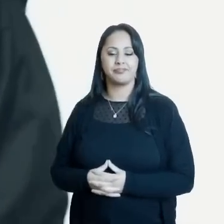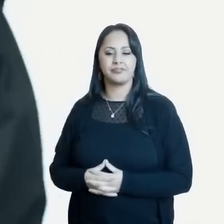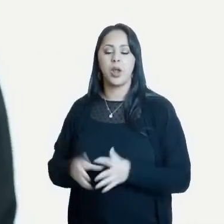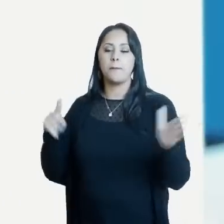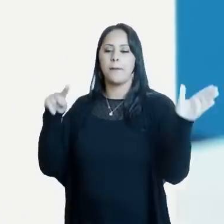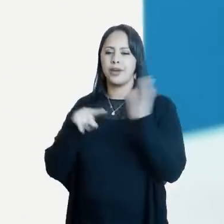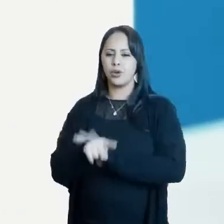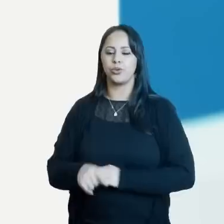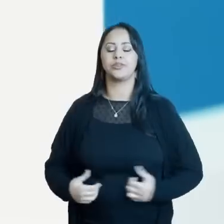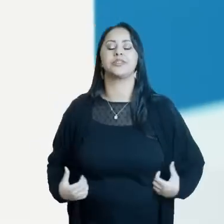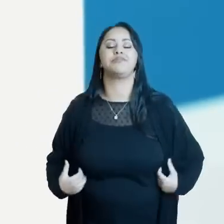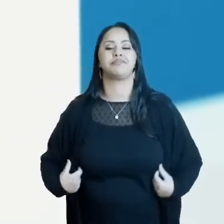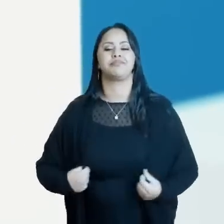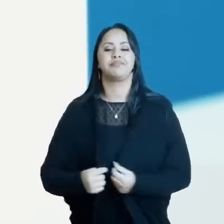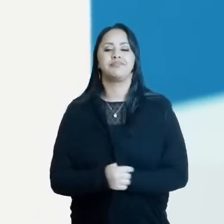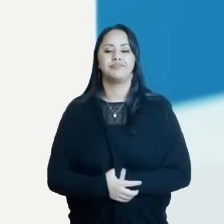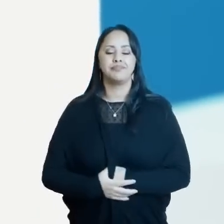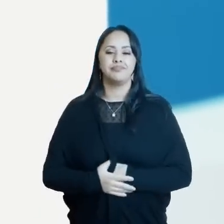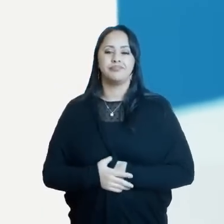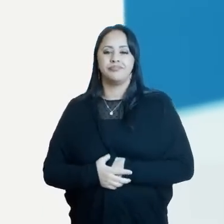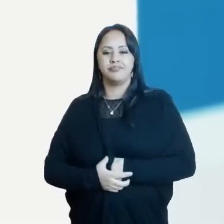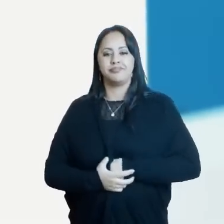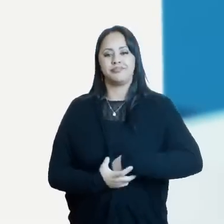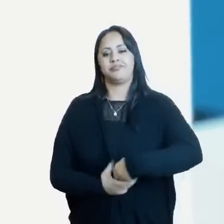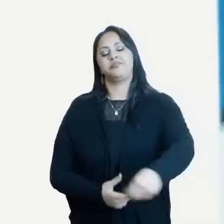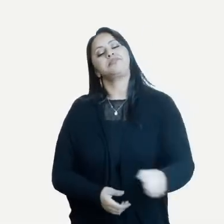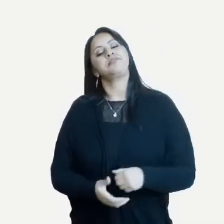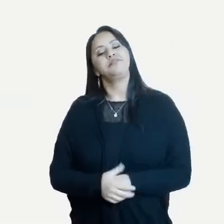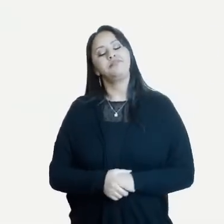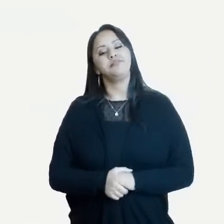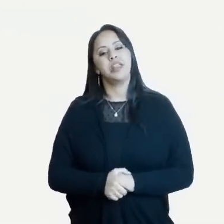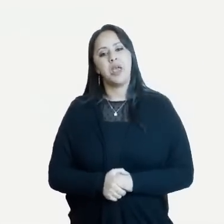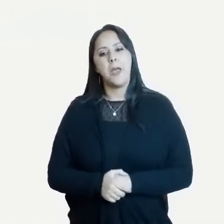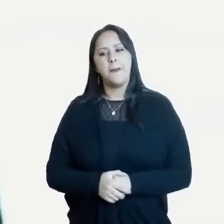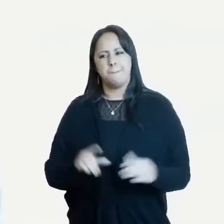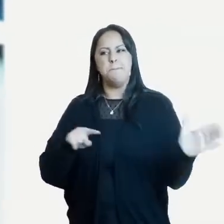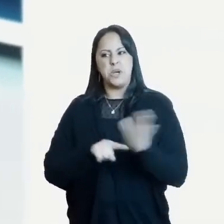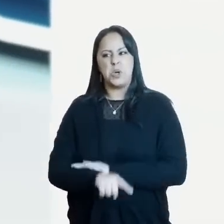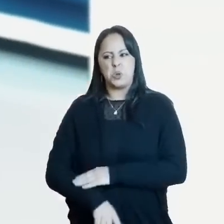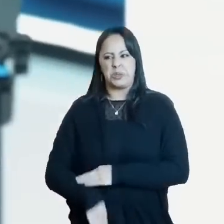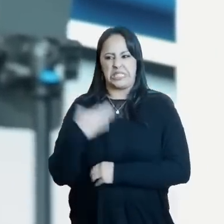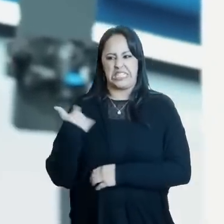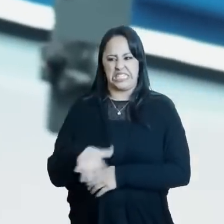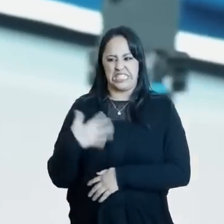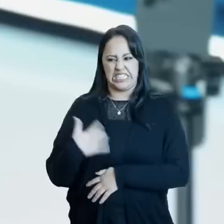mais fácil. Tem uma pergunta aqui muito foda, daquelas que eu gosto, sabe? Fala, pergunta treta? É.